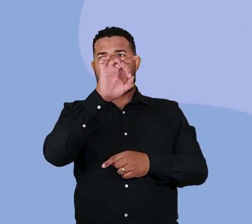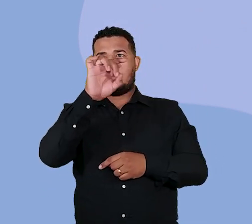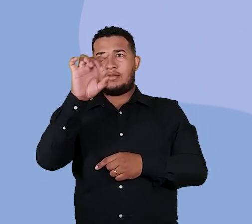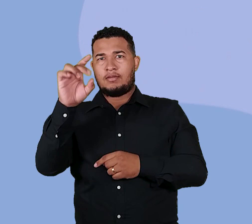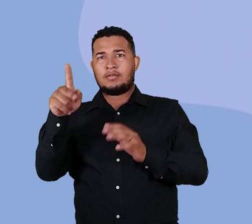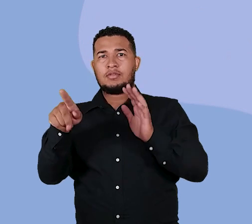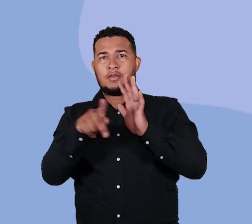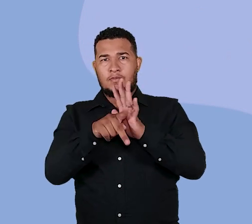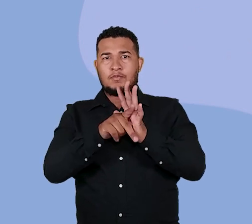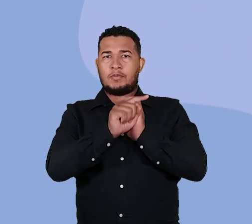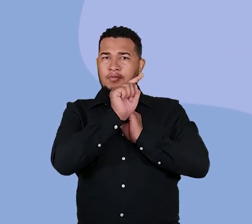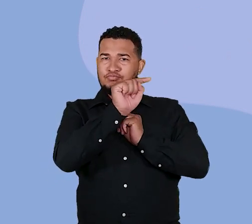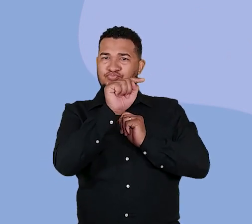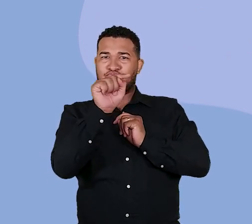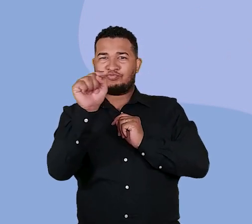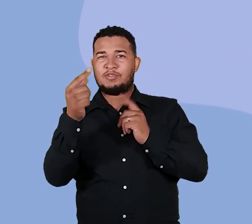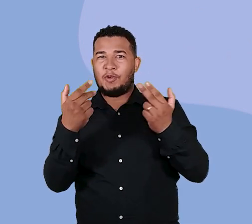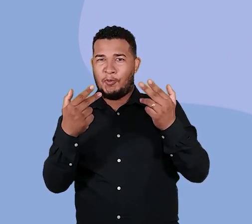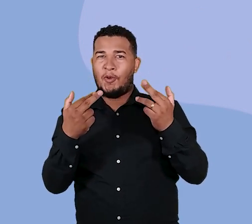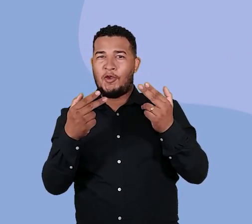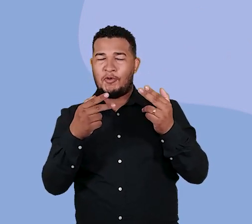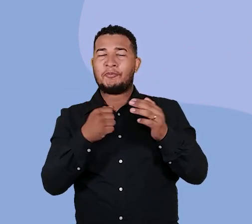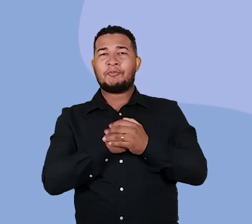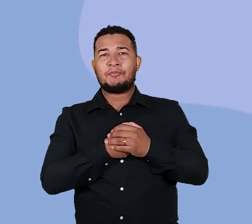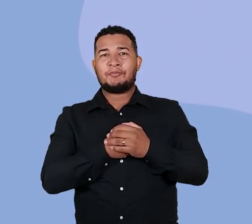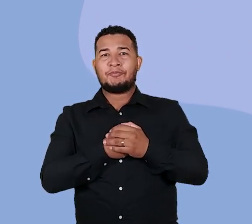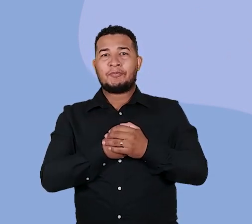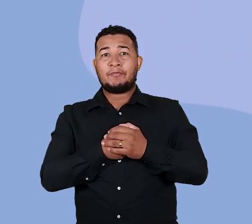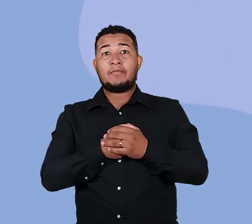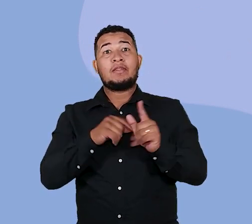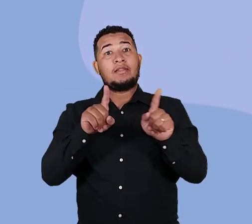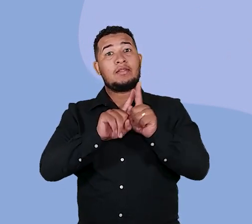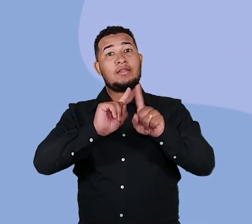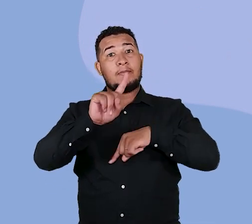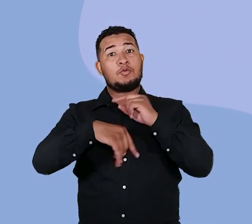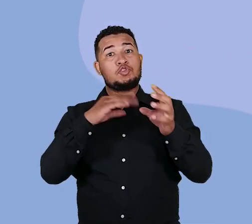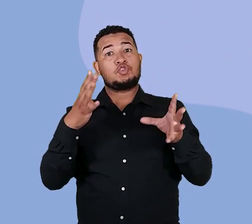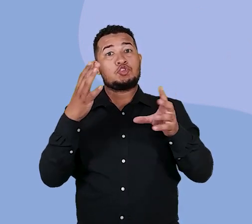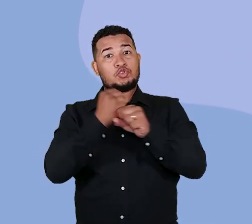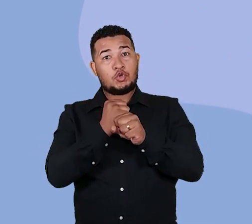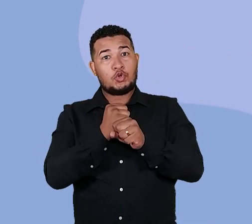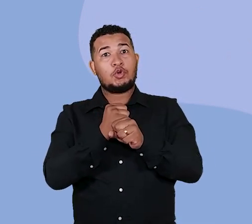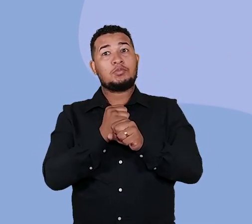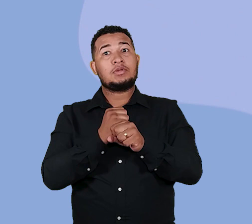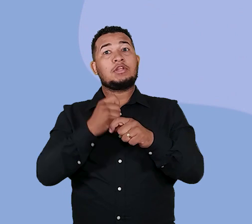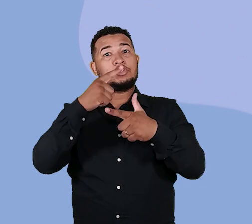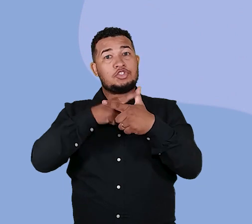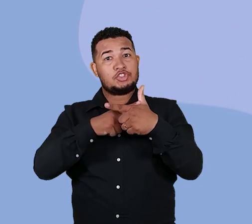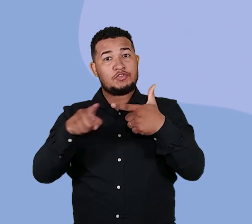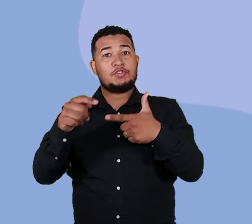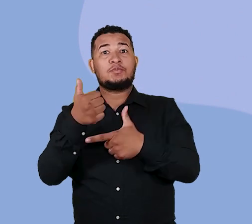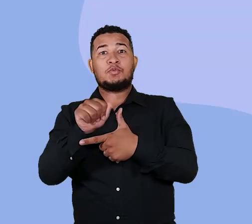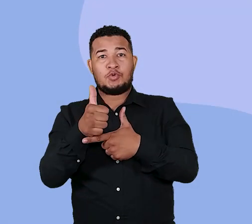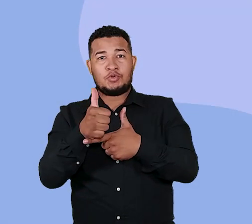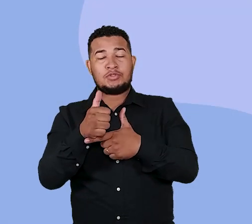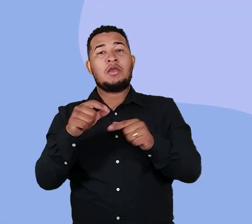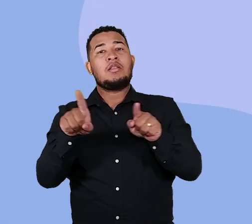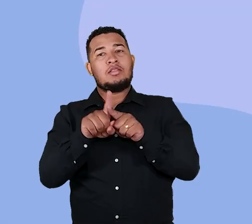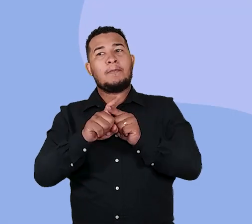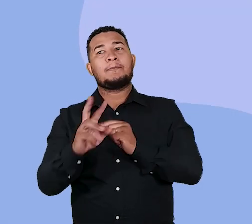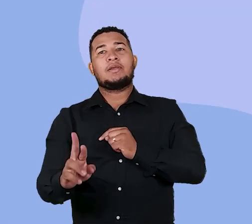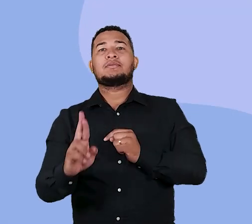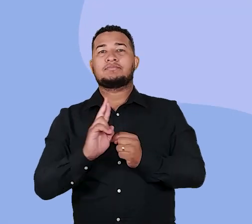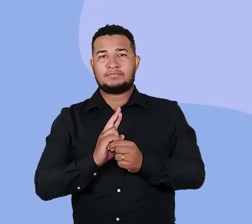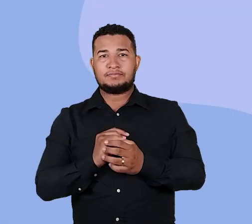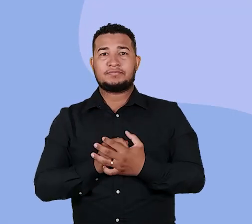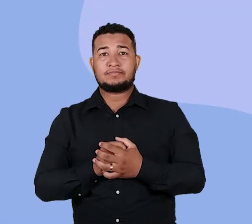por essas constantes indicadas, conforme está aí, e você vai somar tudo e depois dividir por 11. Vai também